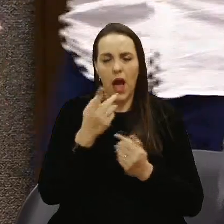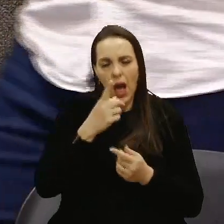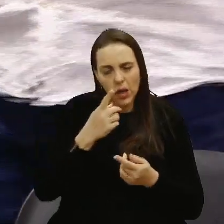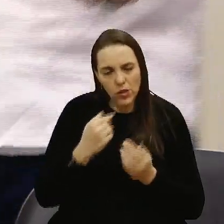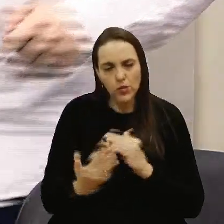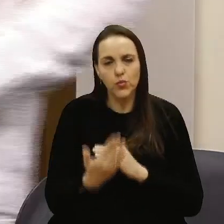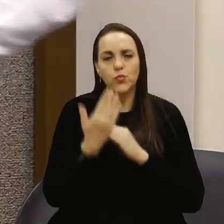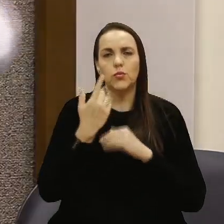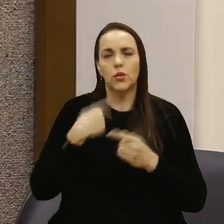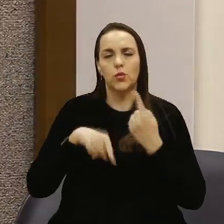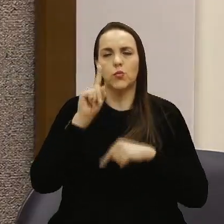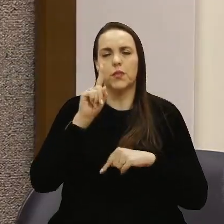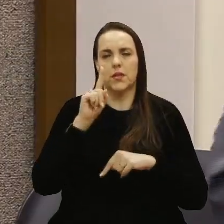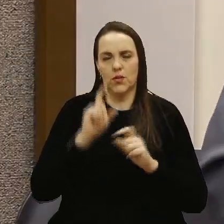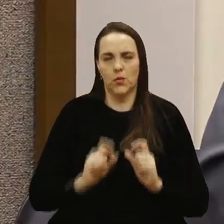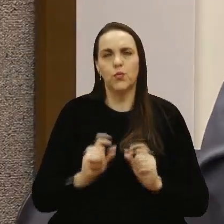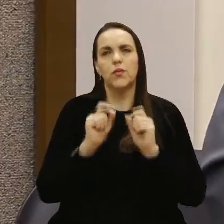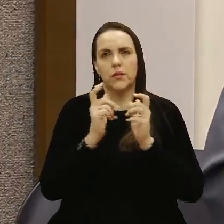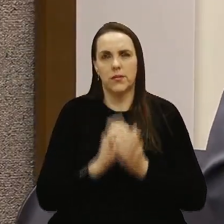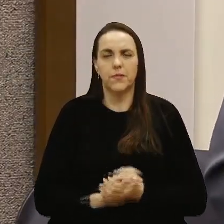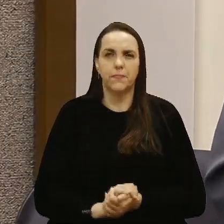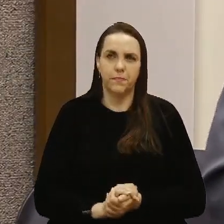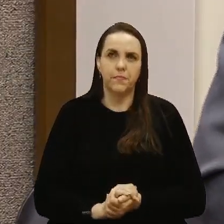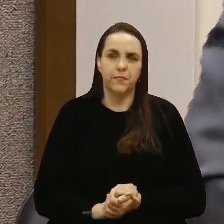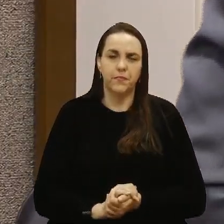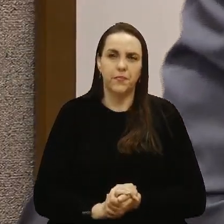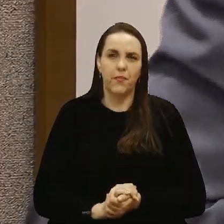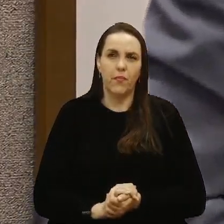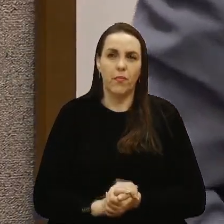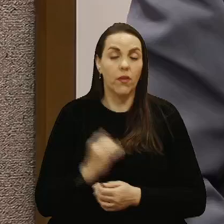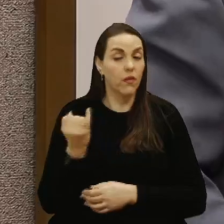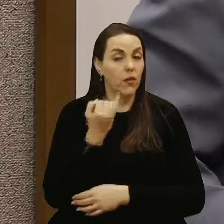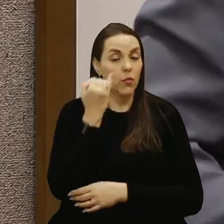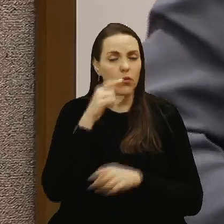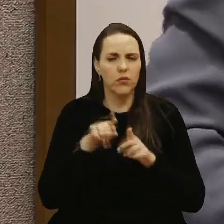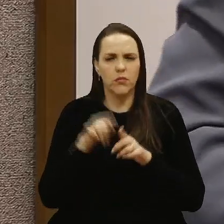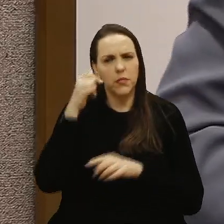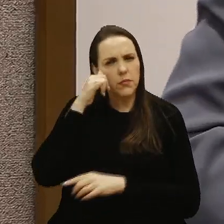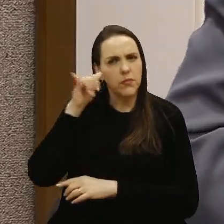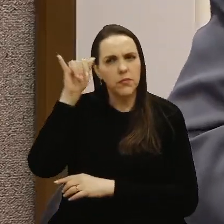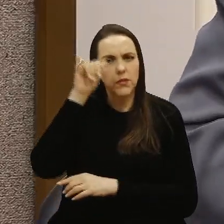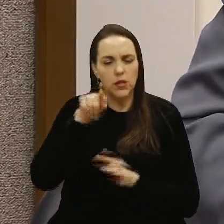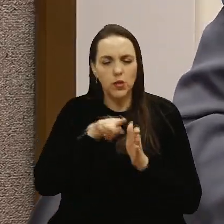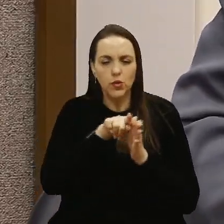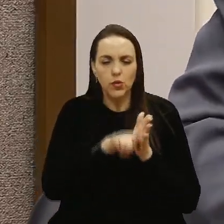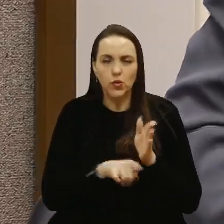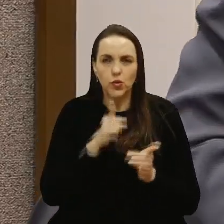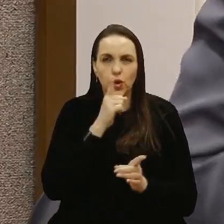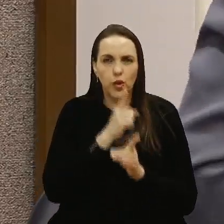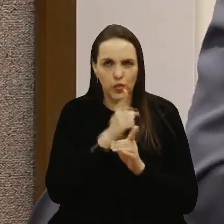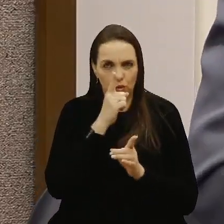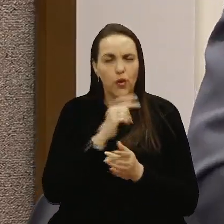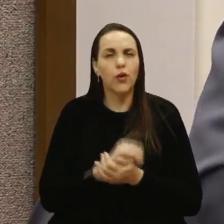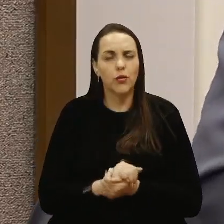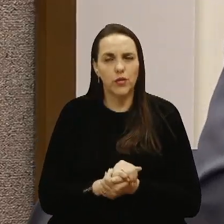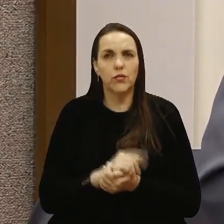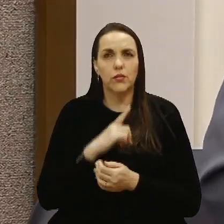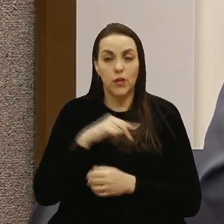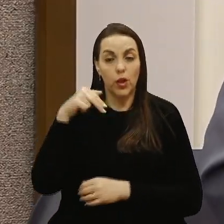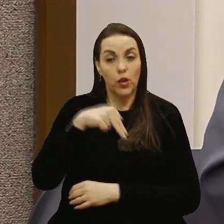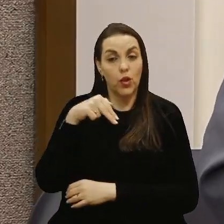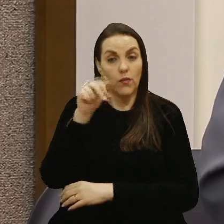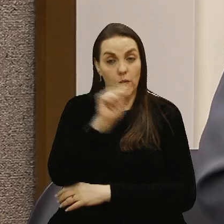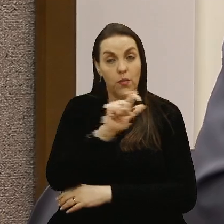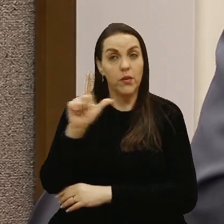câncer. É importante também a prevenção, o diagnóstico. Estamos no Novembro